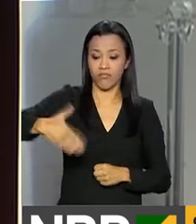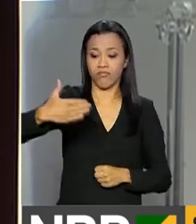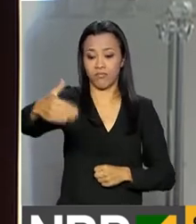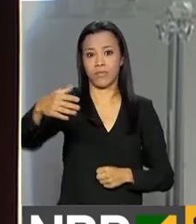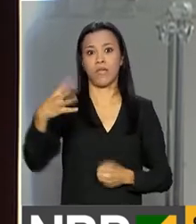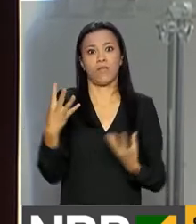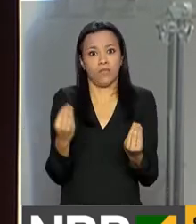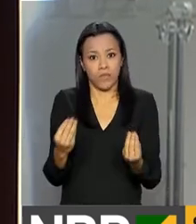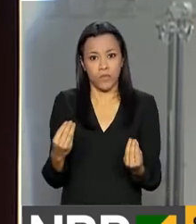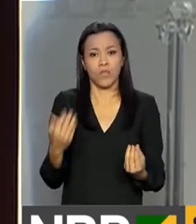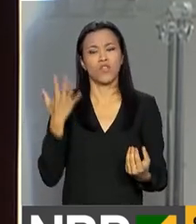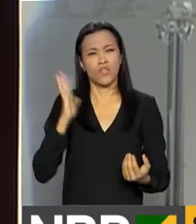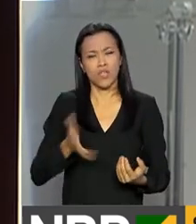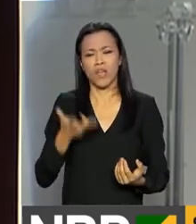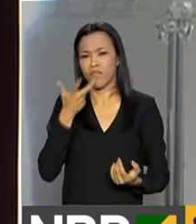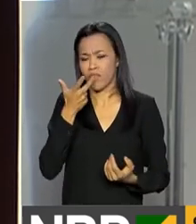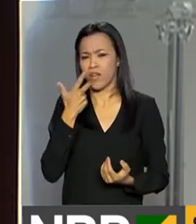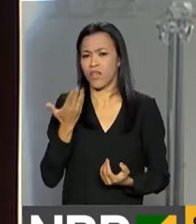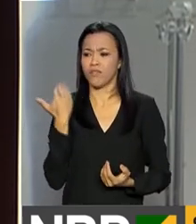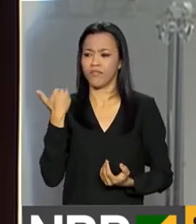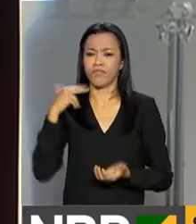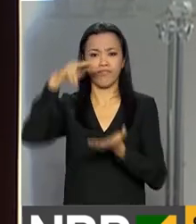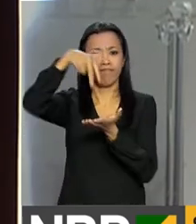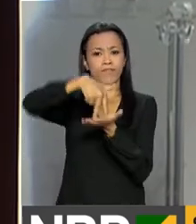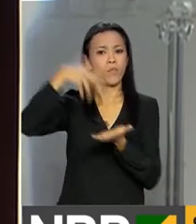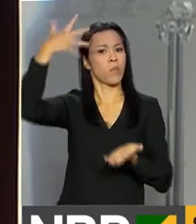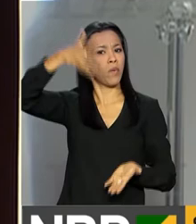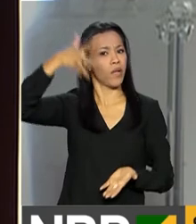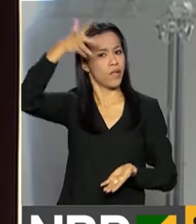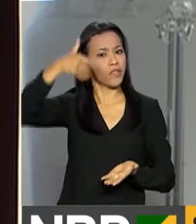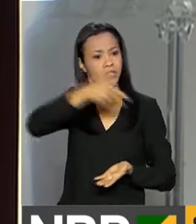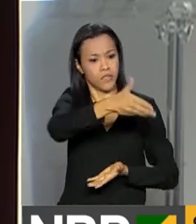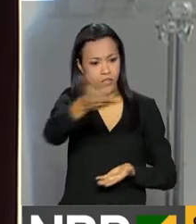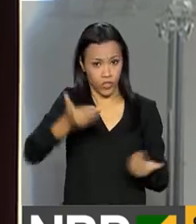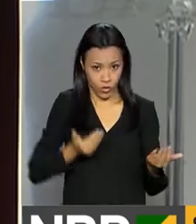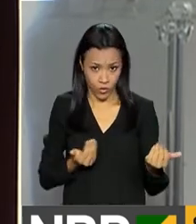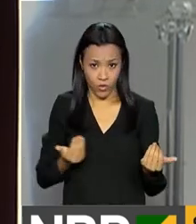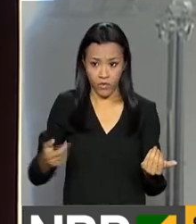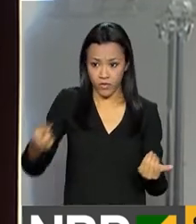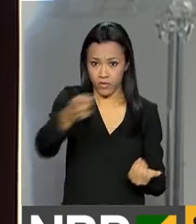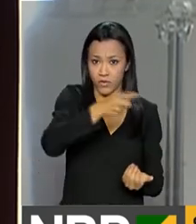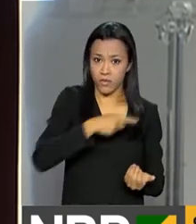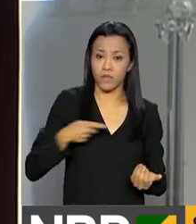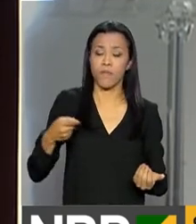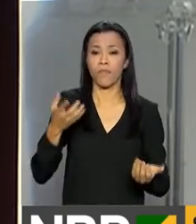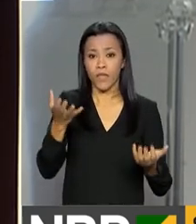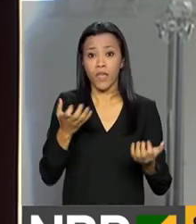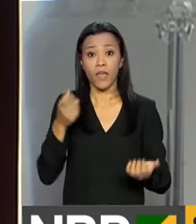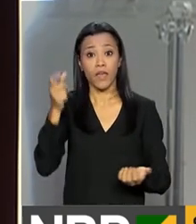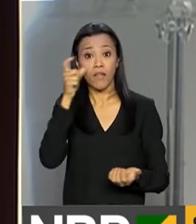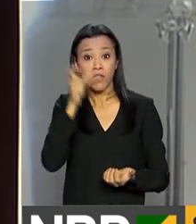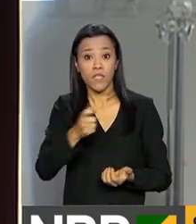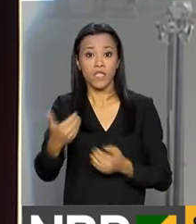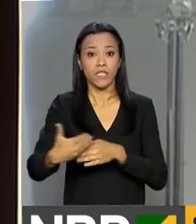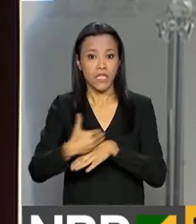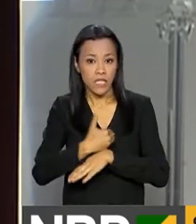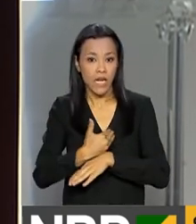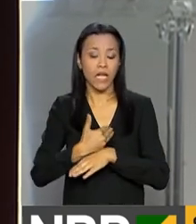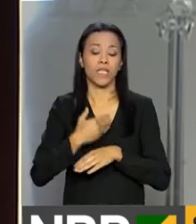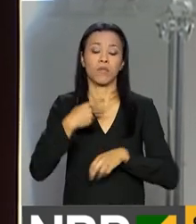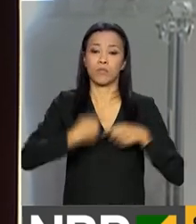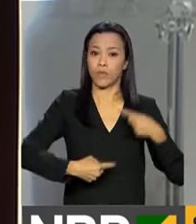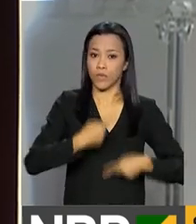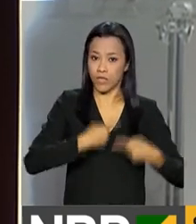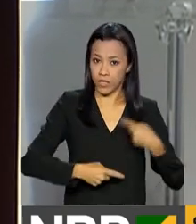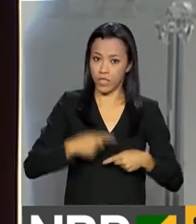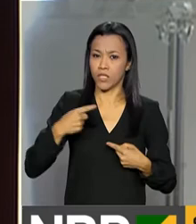numa palestra com jovens que têm interesse de entrar na política, aqui em São Paulo, no interior de São Paulo